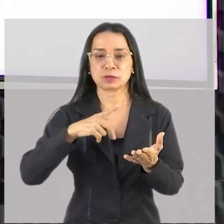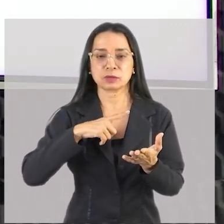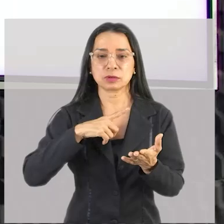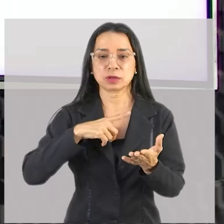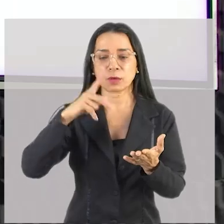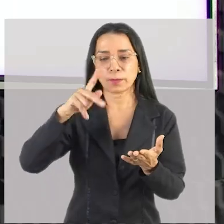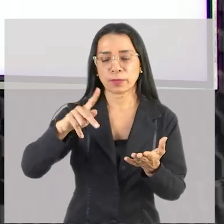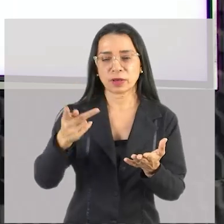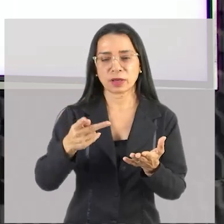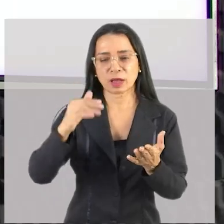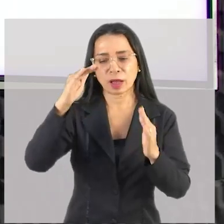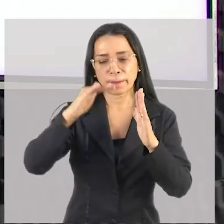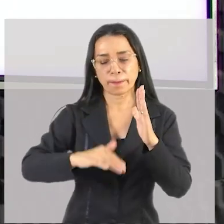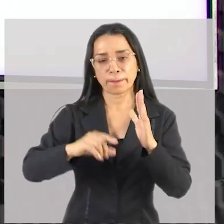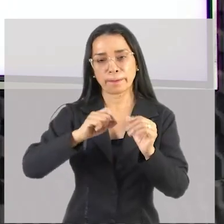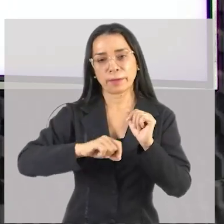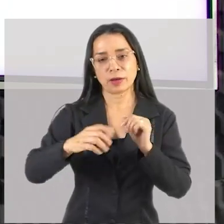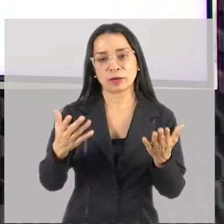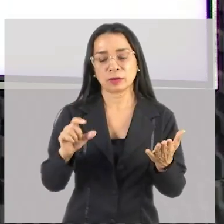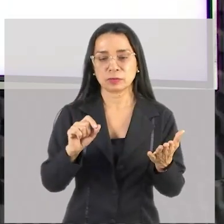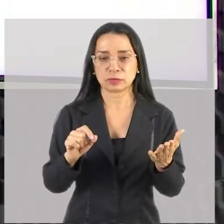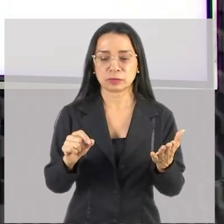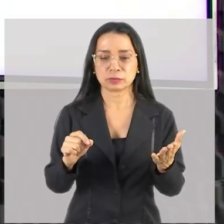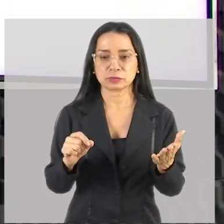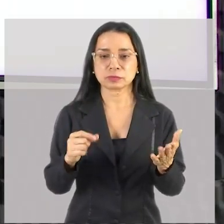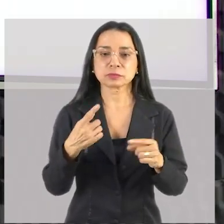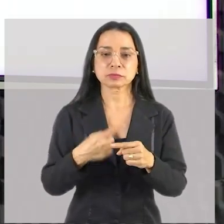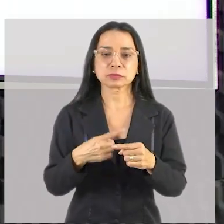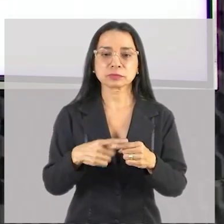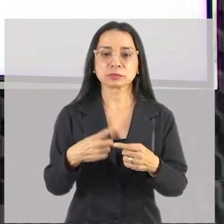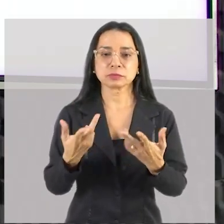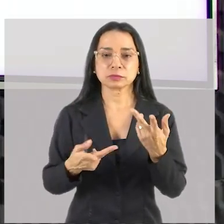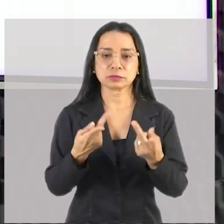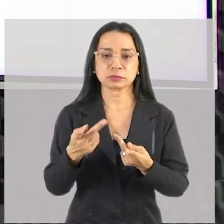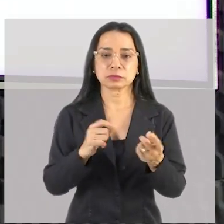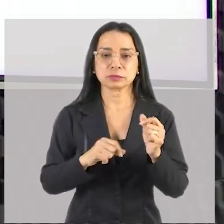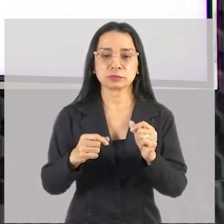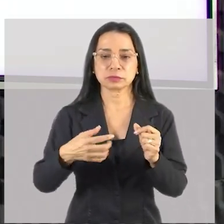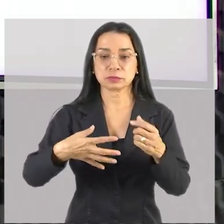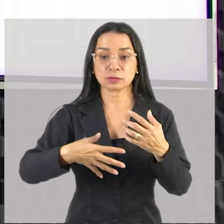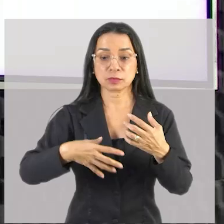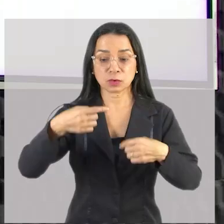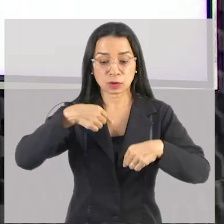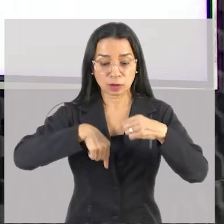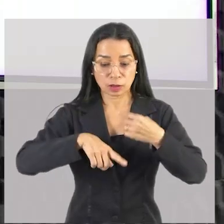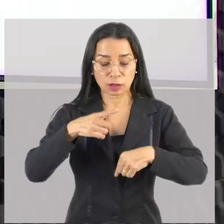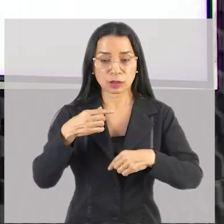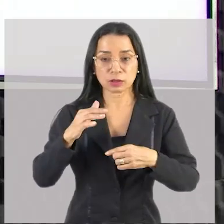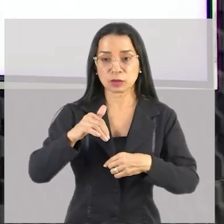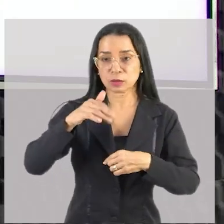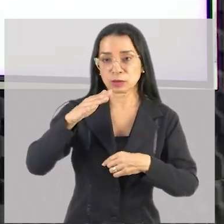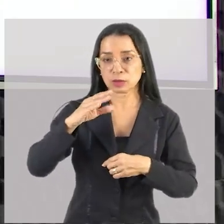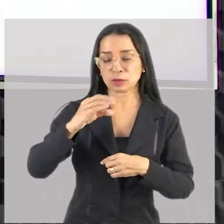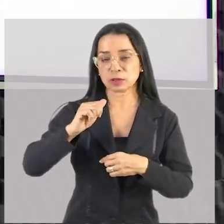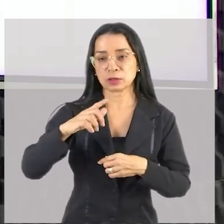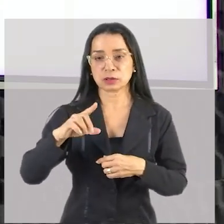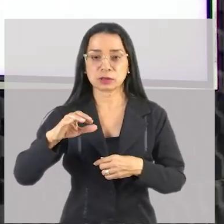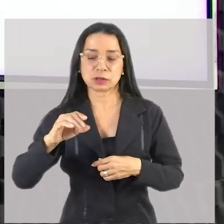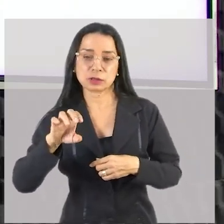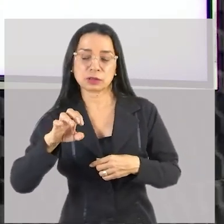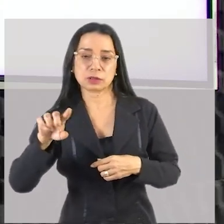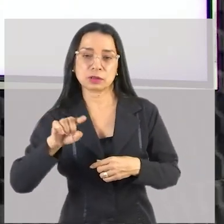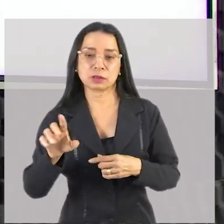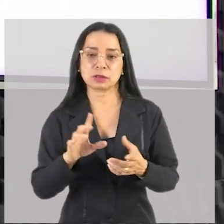alguma coisa, se não me falha a memória. Mas ele é bem baixo o pH. Por quê? Porque ali eu falo de uma região de alta acidez. Então